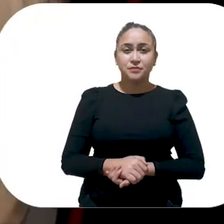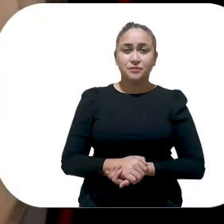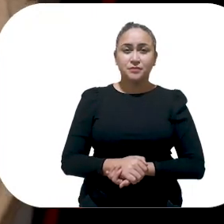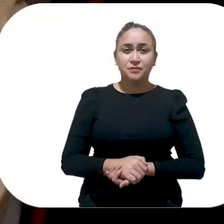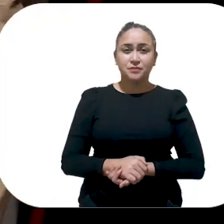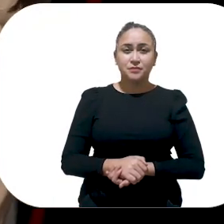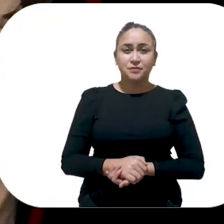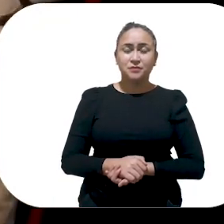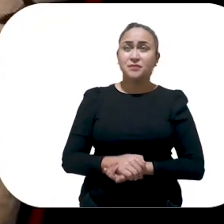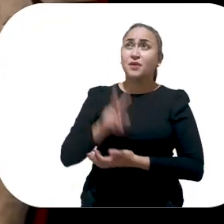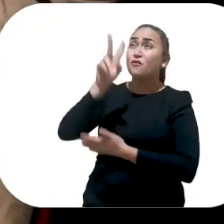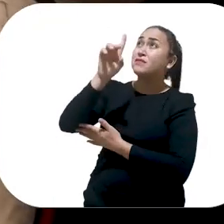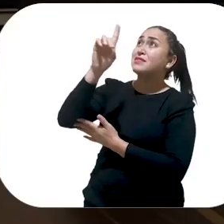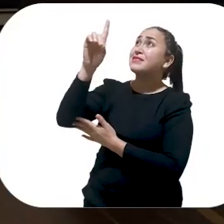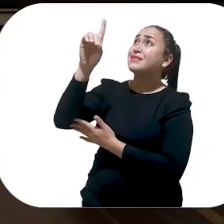Vi Deus!